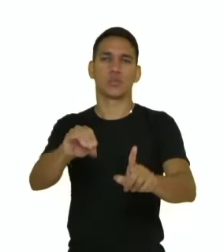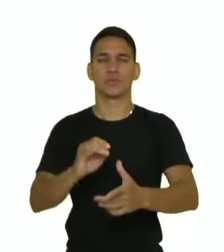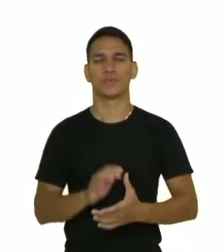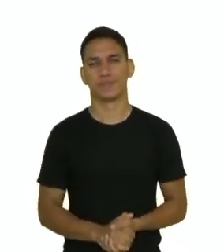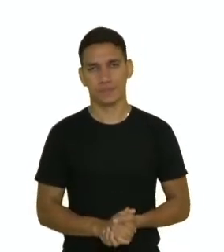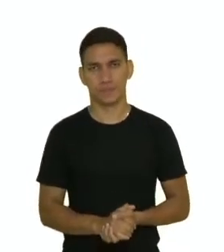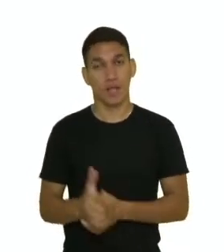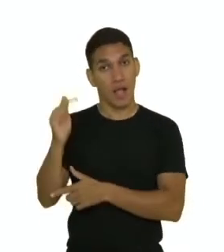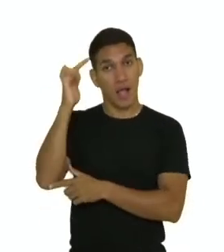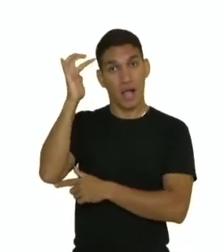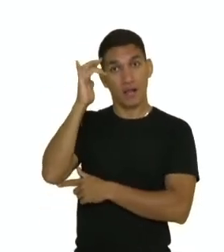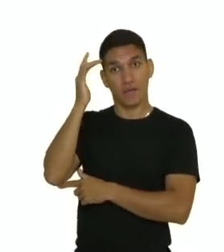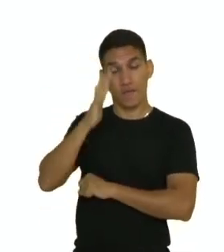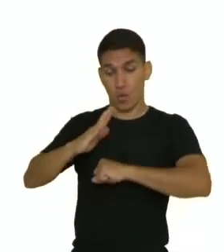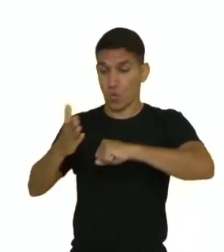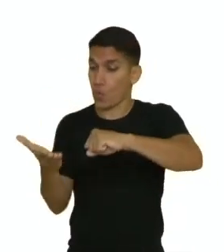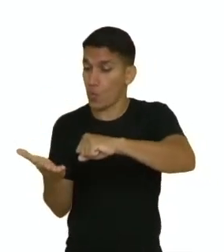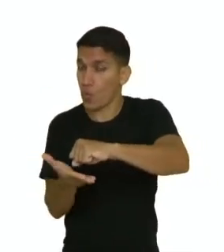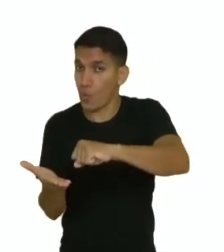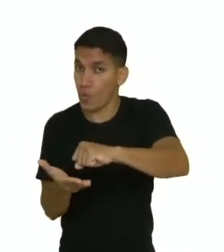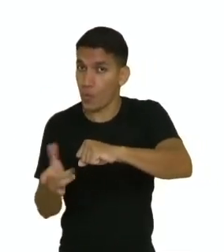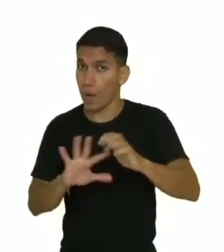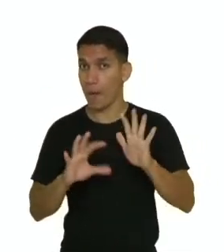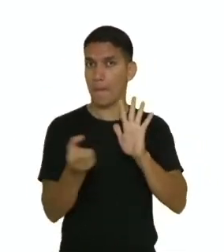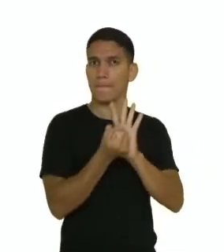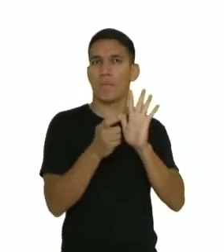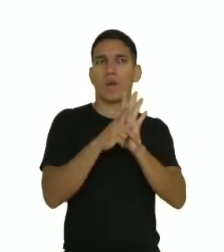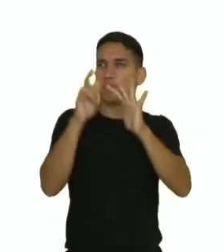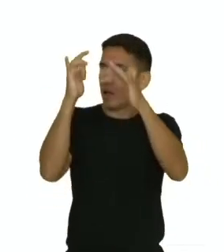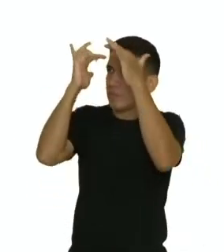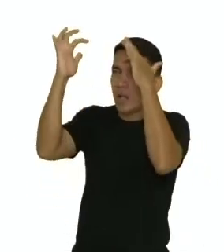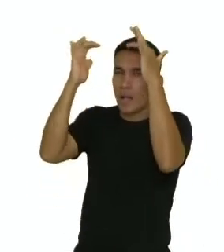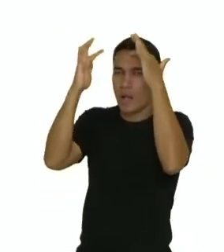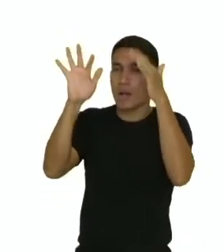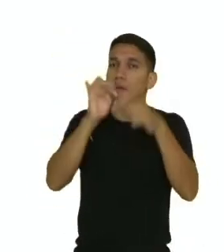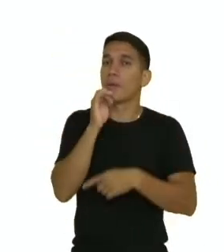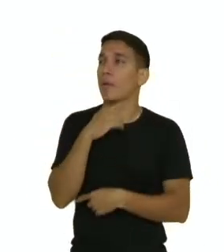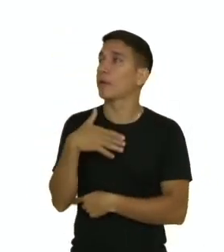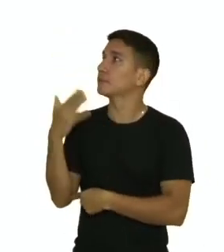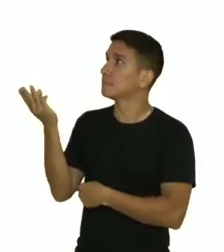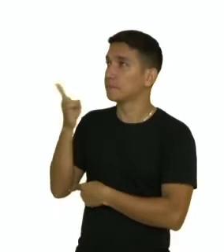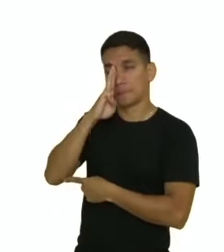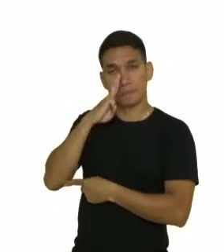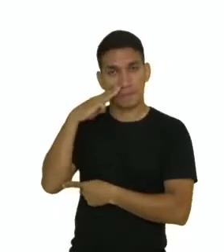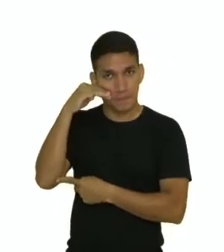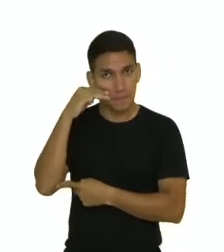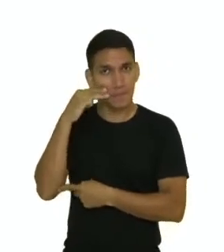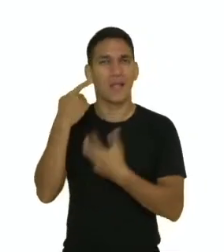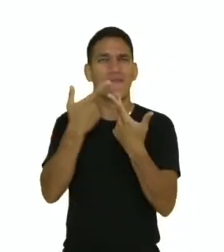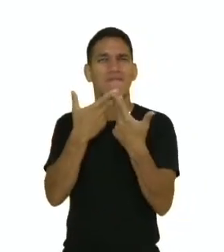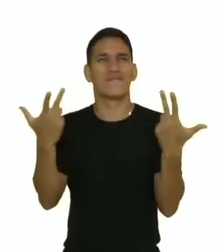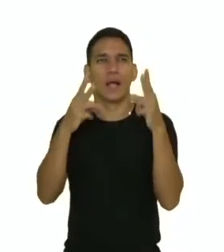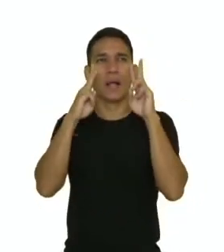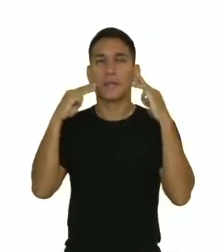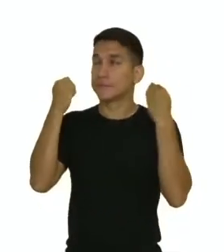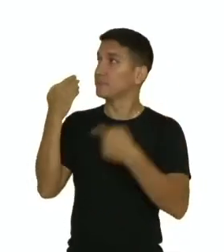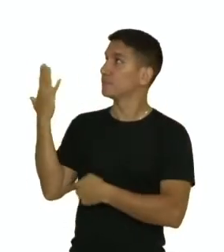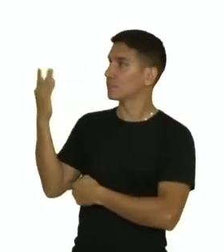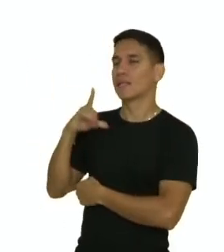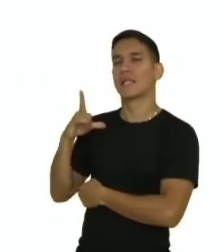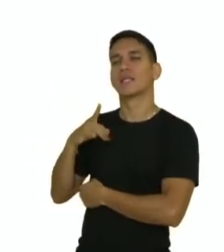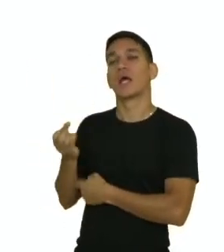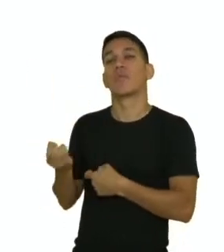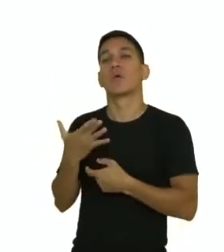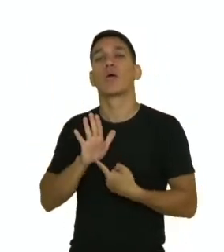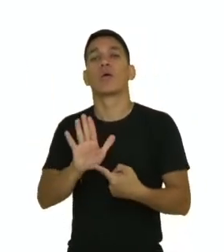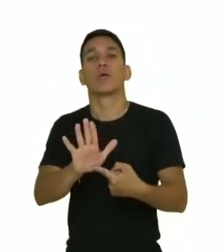A filosofia contemporânea é marcada pela reflexão dos filósofos como Marx e o Nietzsche. Entre os assuntos contemporâneos